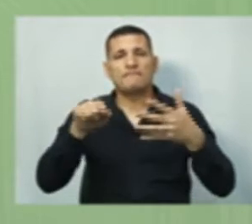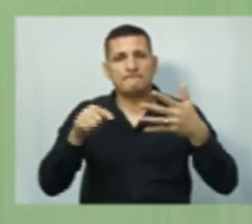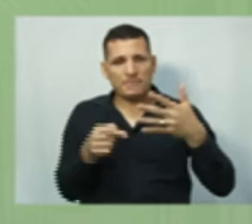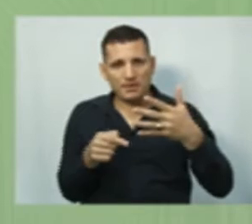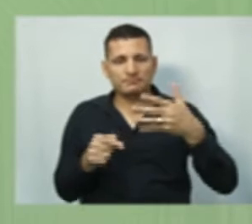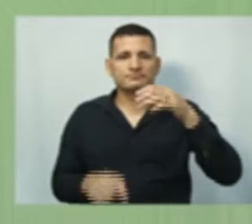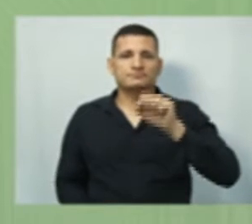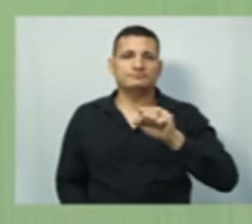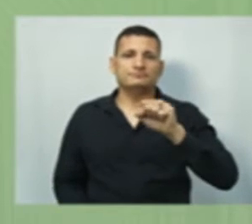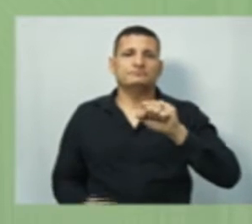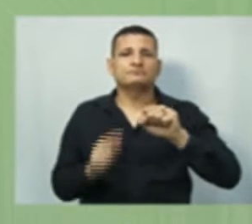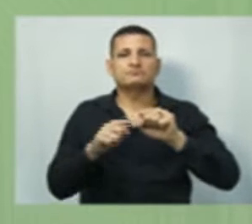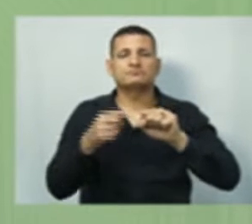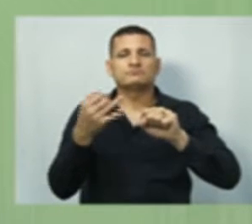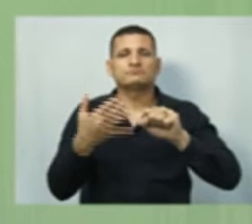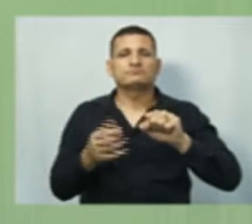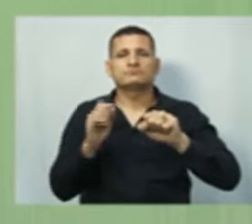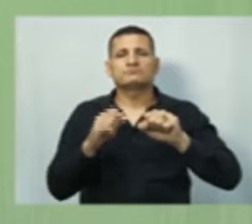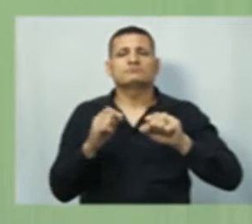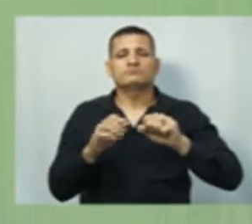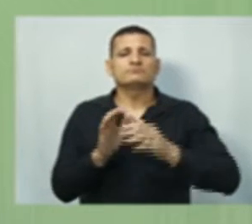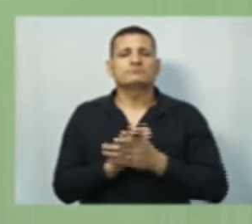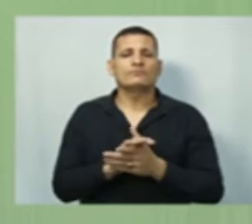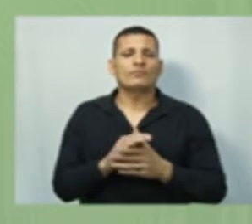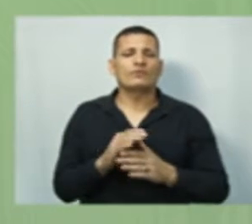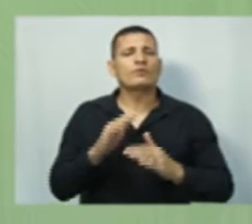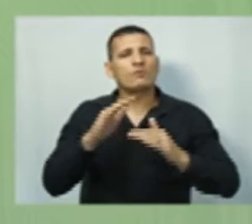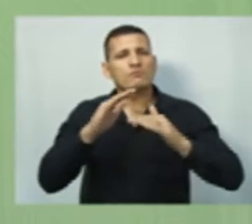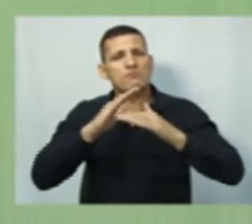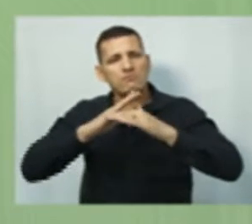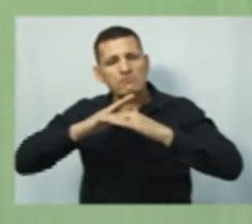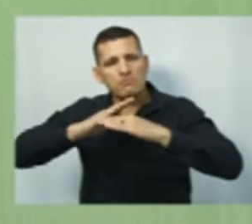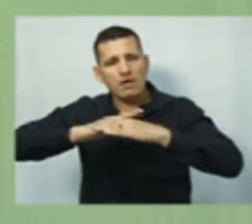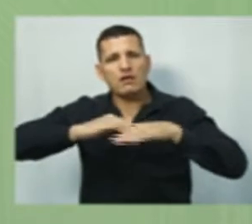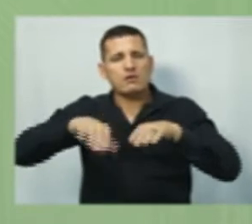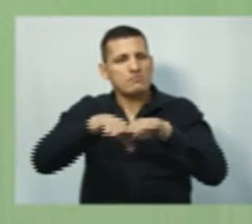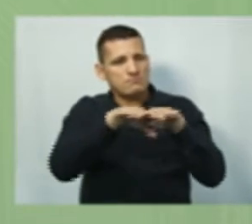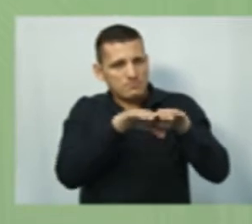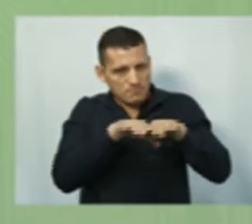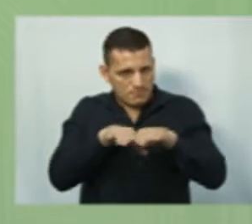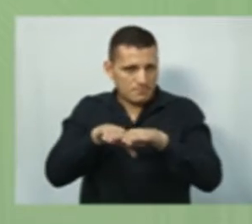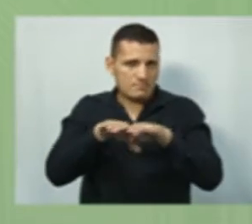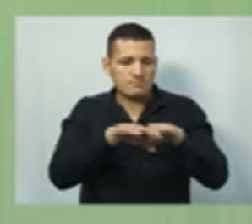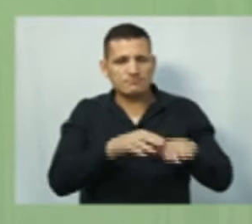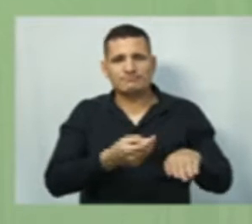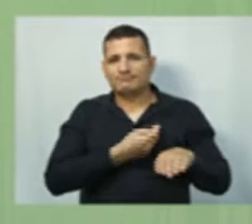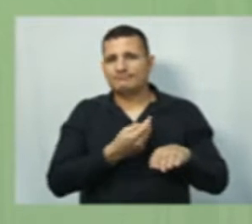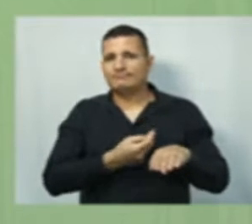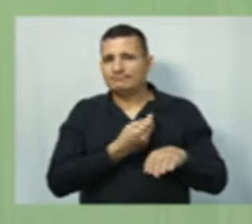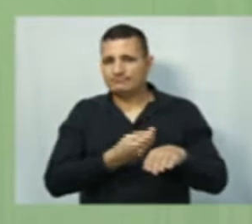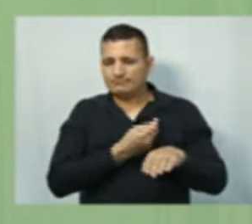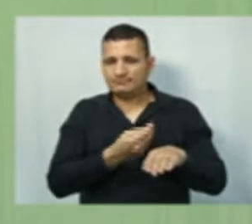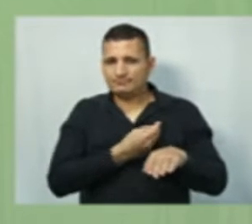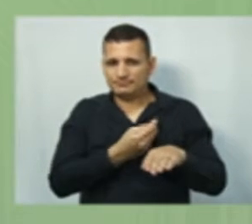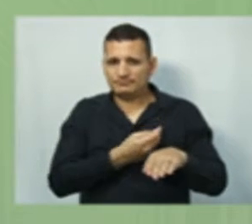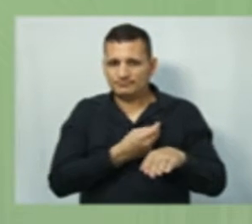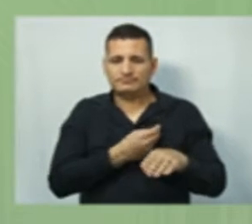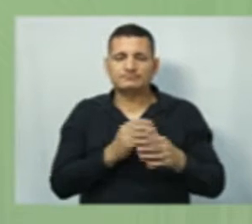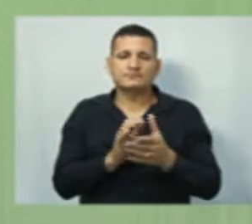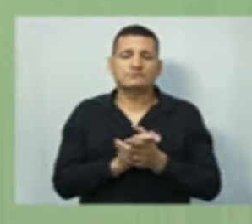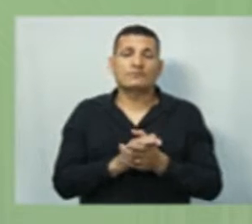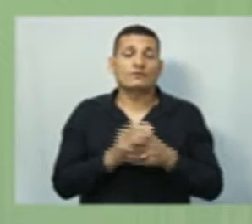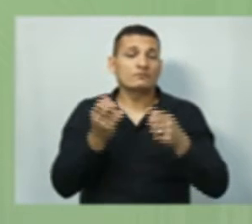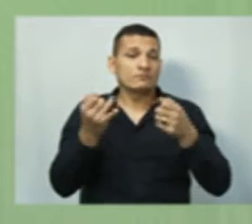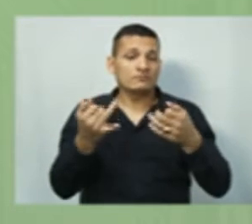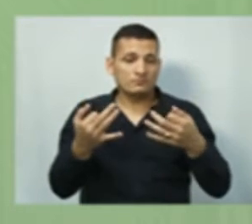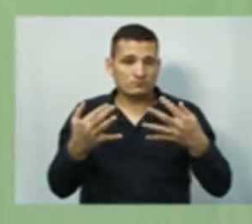princípio número 8 fala do padrão de vida. Esse é um tema que nós vamos ver de novo quando a gente falar sobre um pouquinho de desenvolvimento econômico. Nós vamos